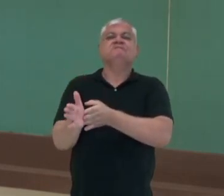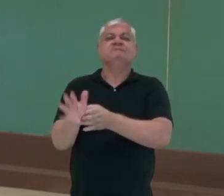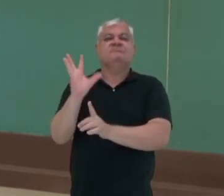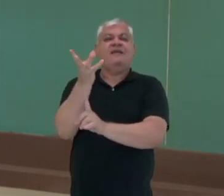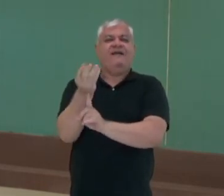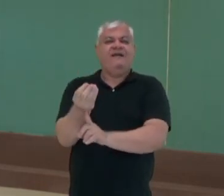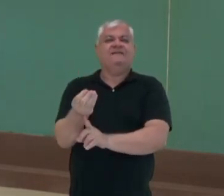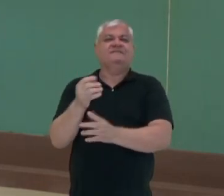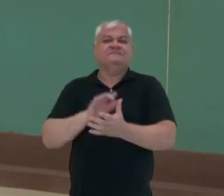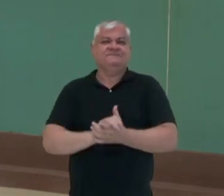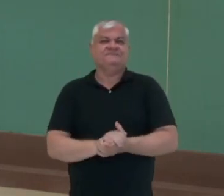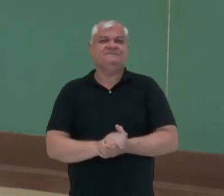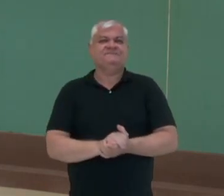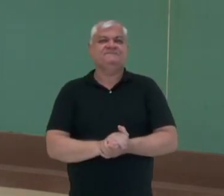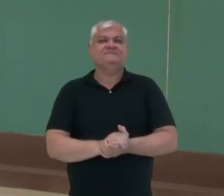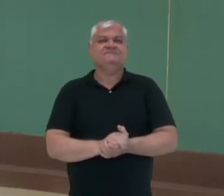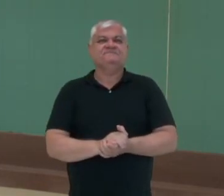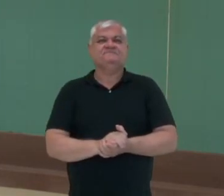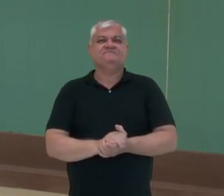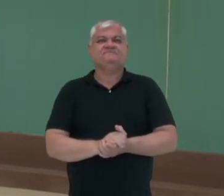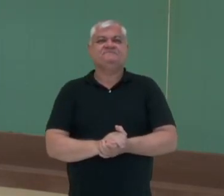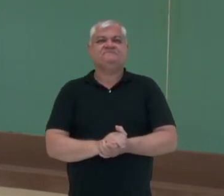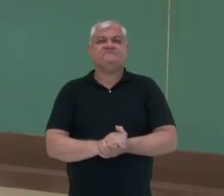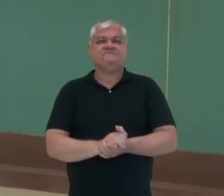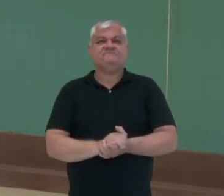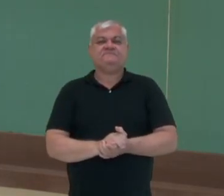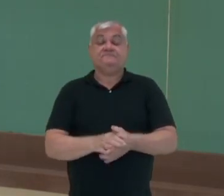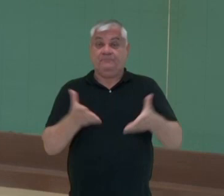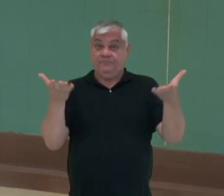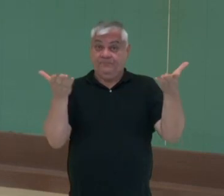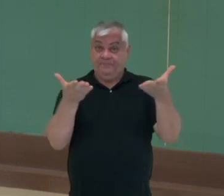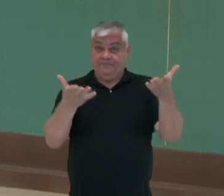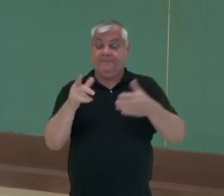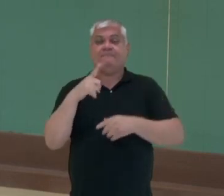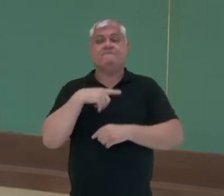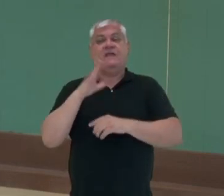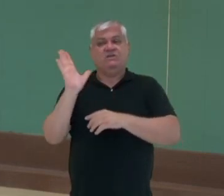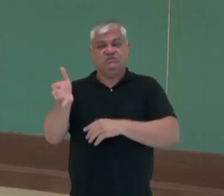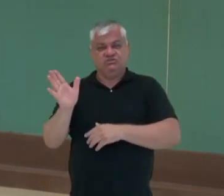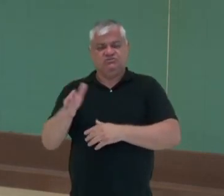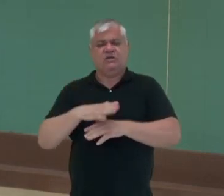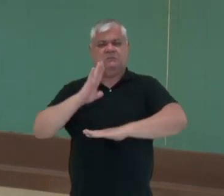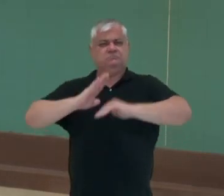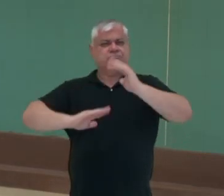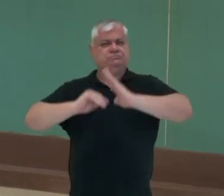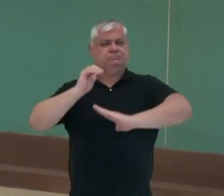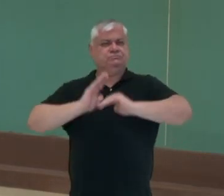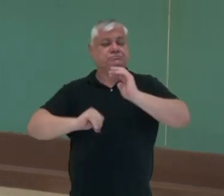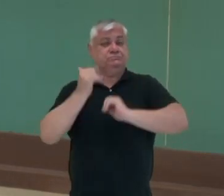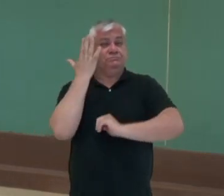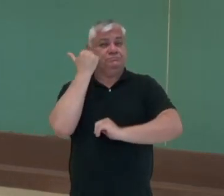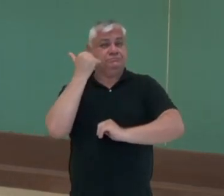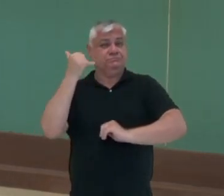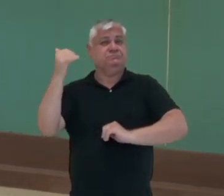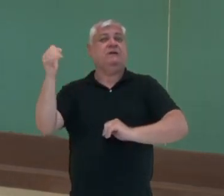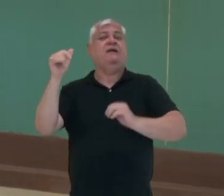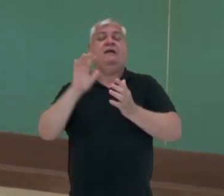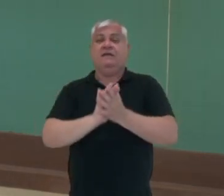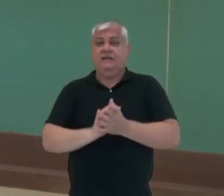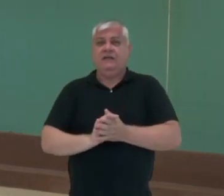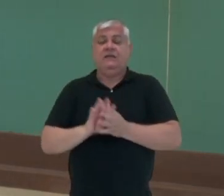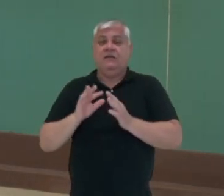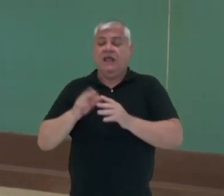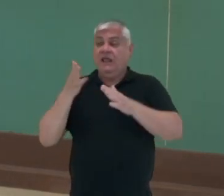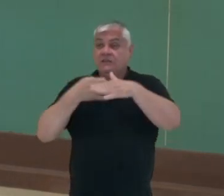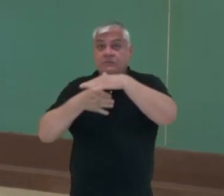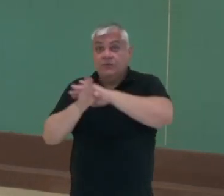dentro dessa linguagem. Então nós temos agora como ela já se tornou uma profissional performer, ela já se tornou uma pessoa que ela entrou